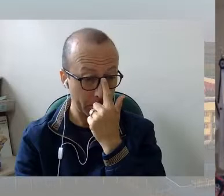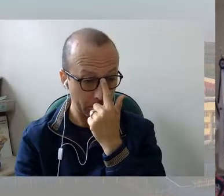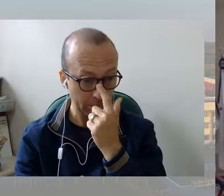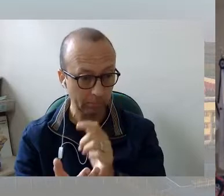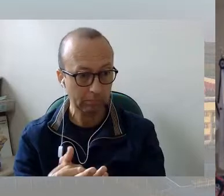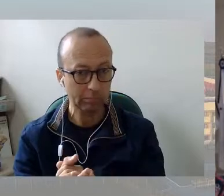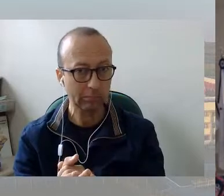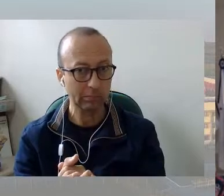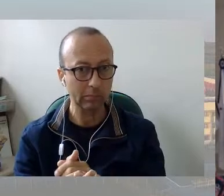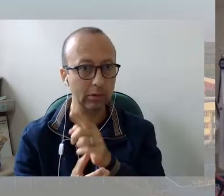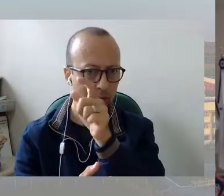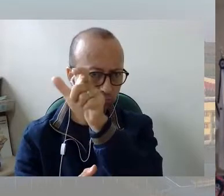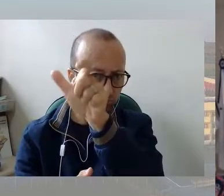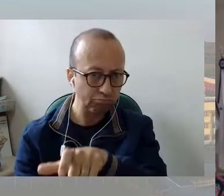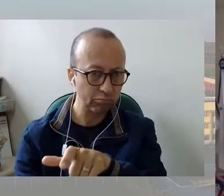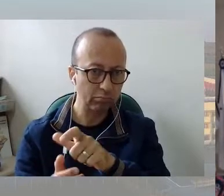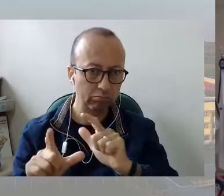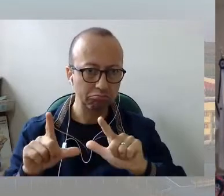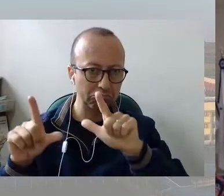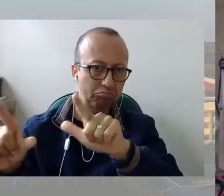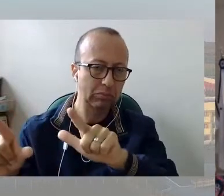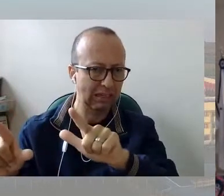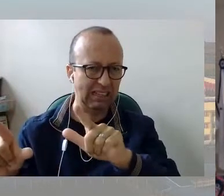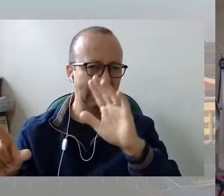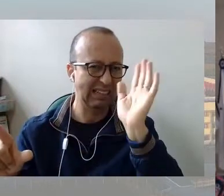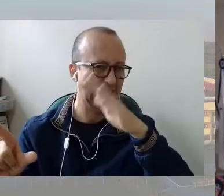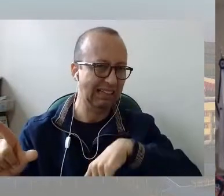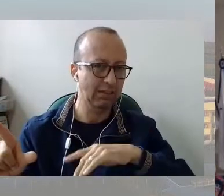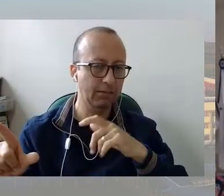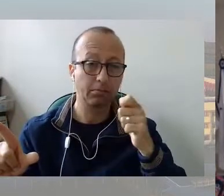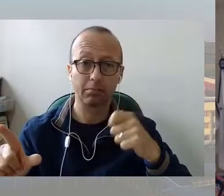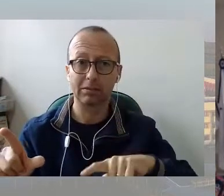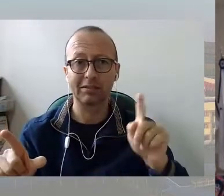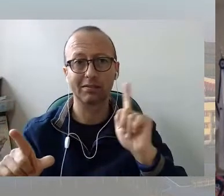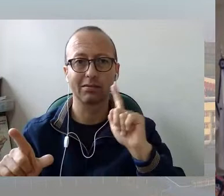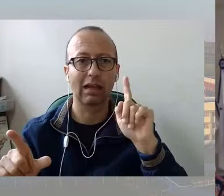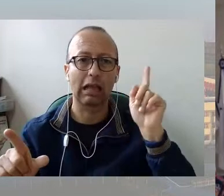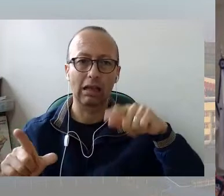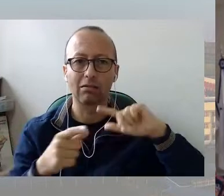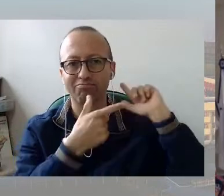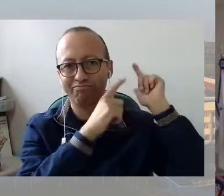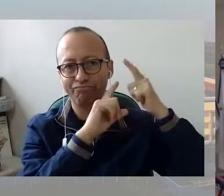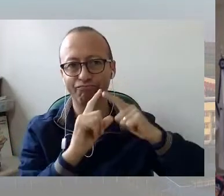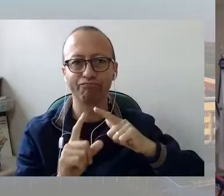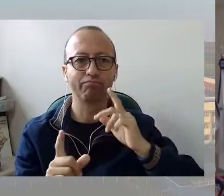um militante negro tivesse menos importância. Isso é reprodução de um racismo estrutural.